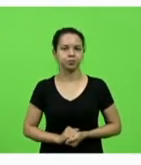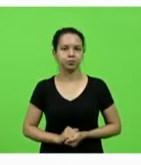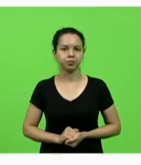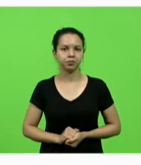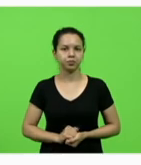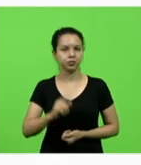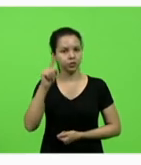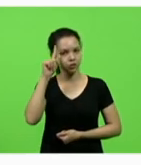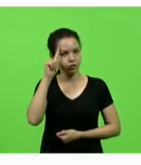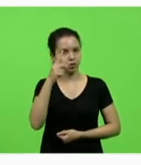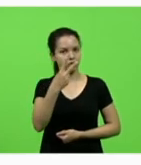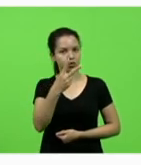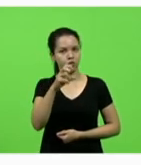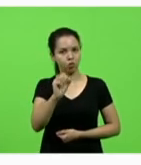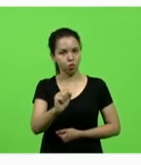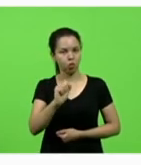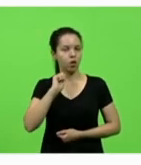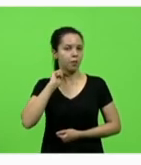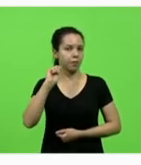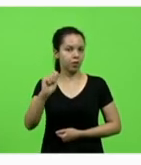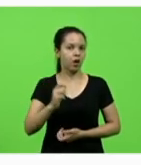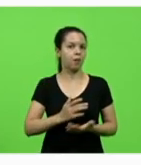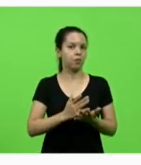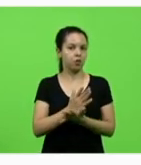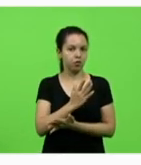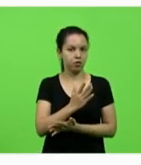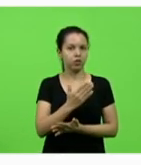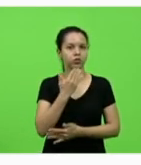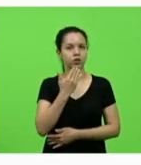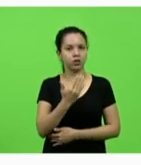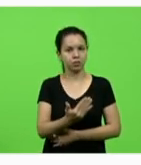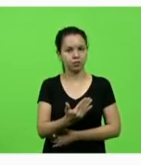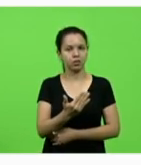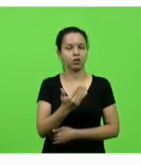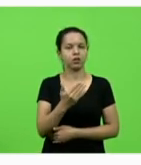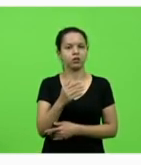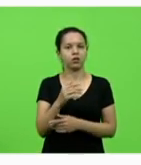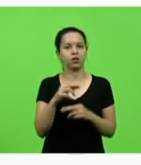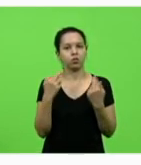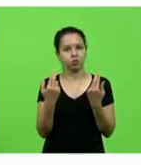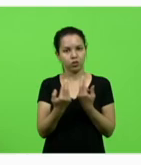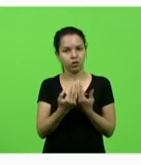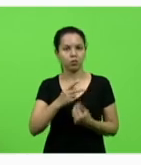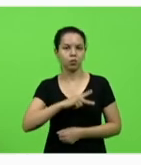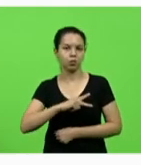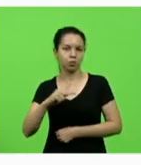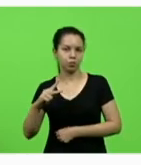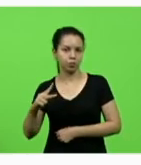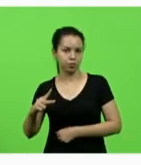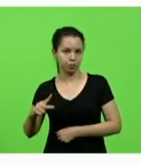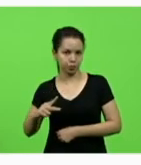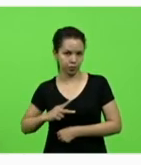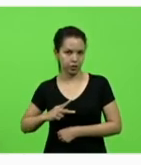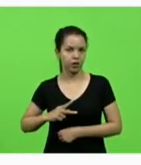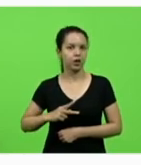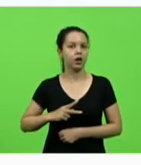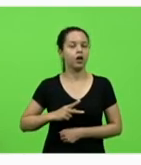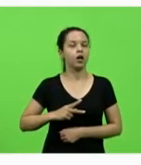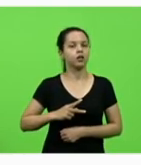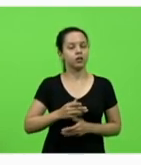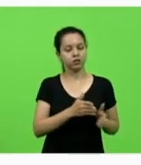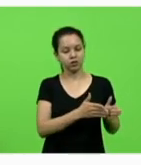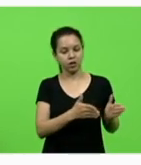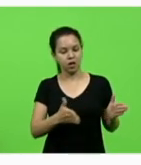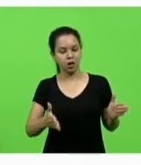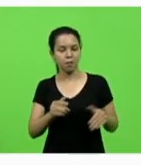28 de abril, então, foi aprovado o requerimento de audiência pública. Nesse intervalo, nós tivemos praticamente